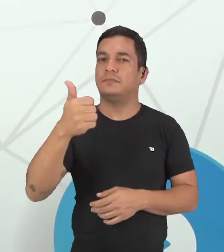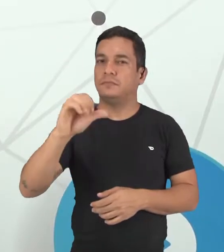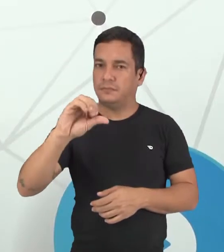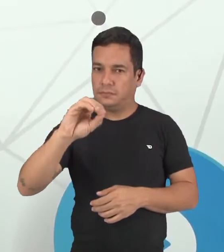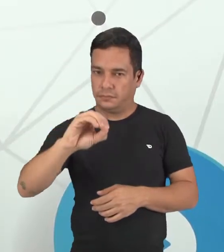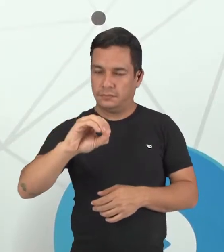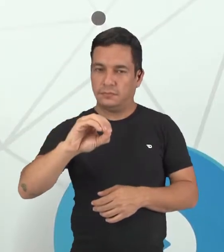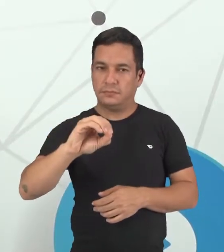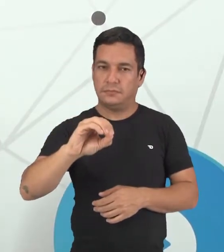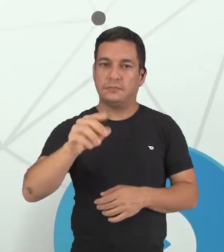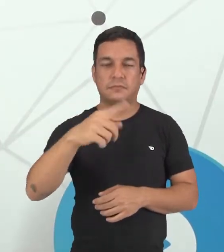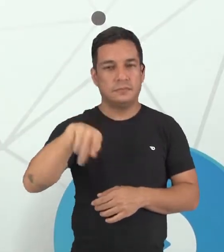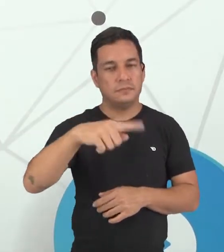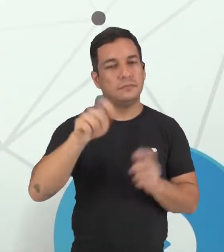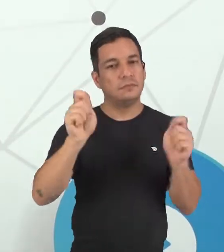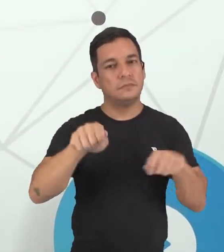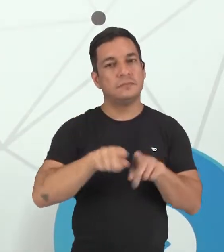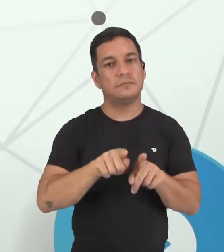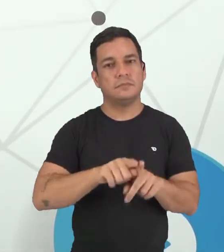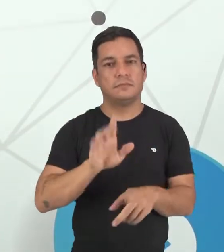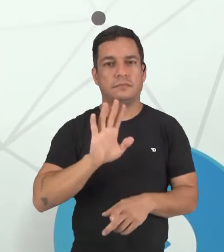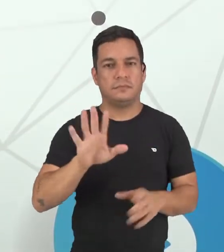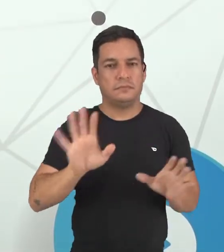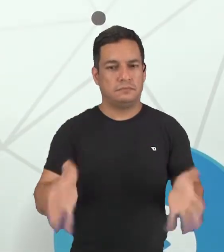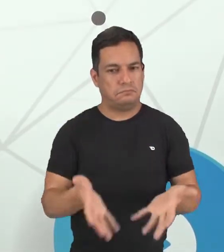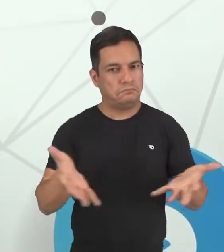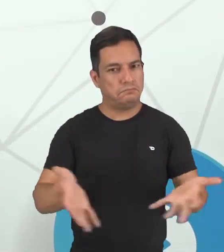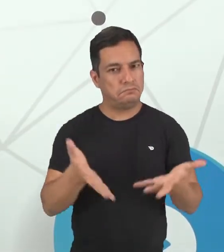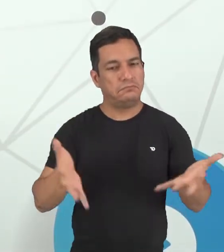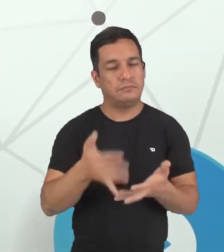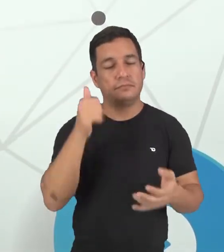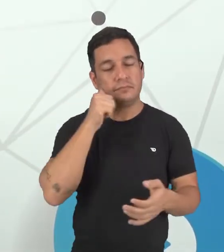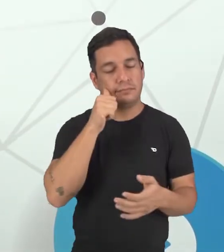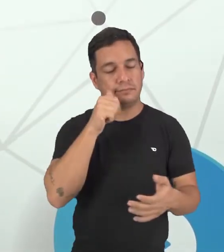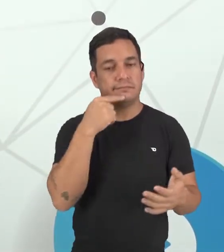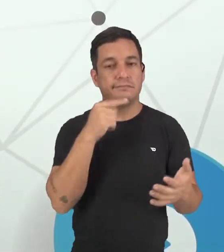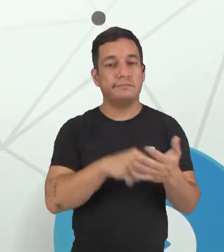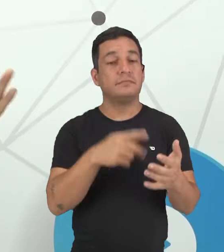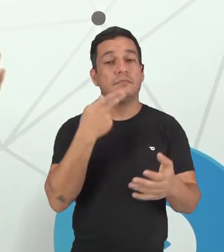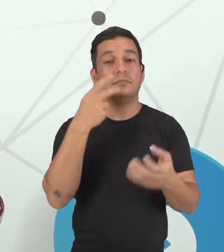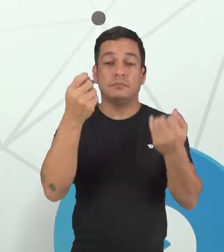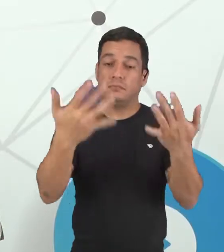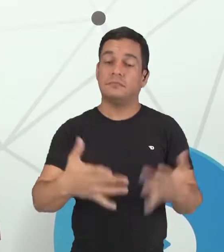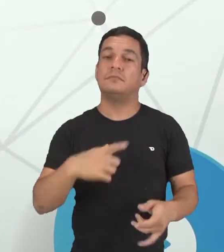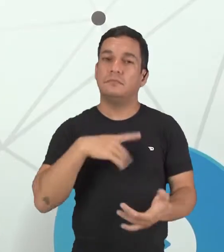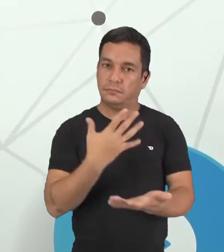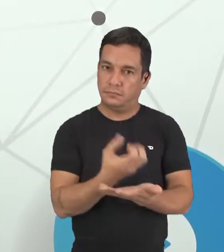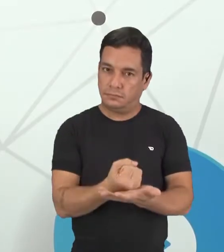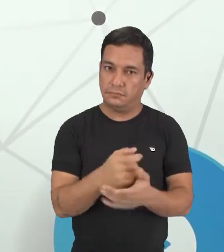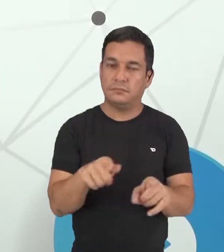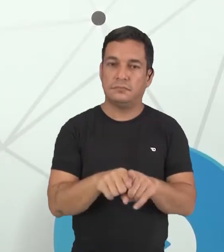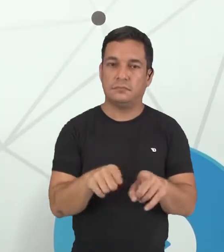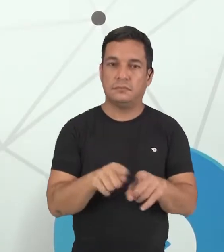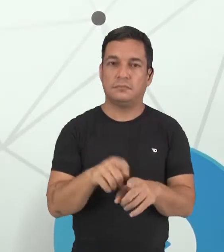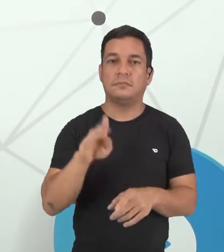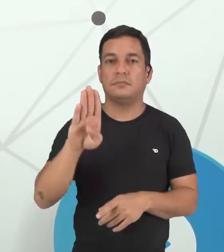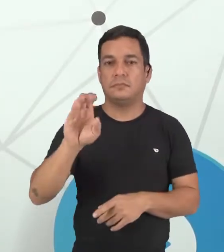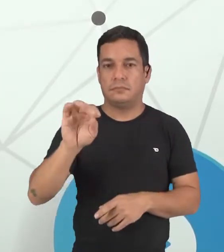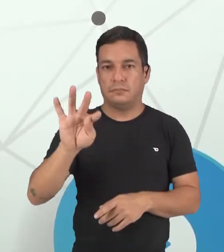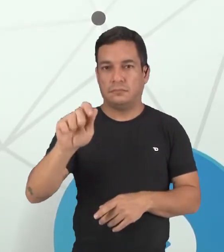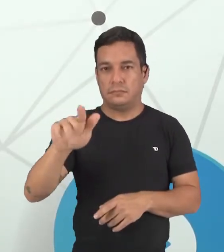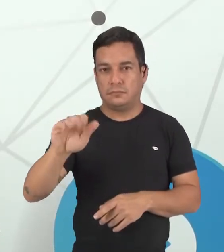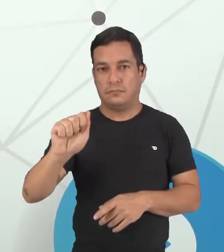tem um 190, e você pode encorajar as mulheres a denunciar falando para elas que existe esse aplicativo, que é o Botão